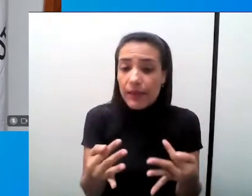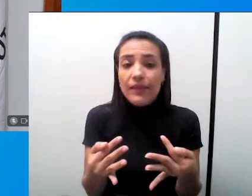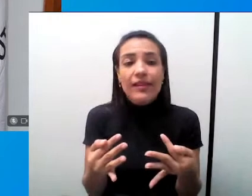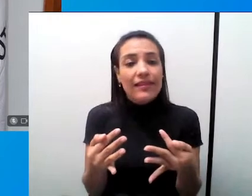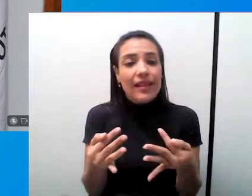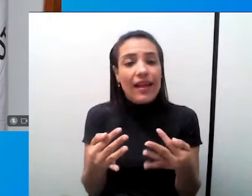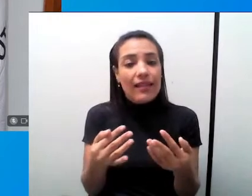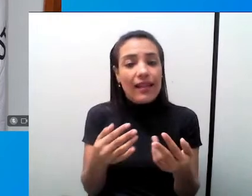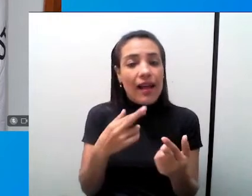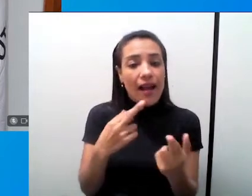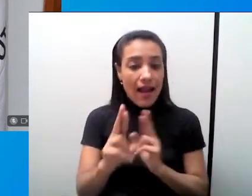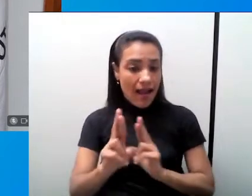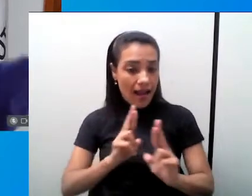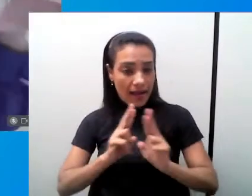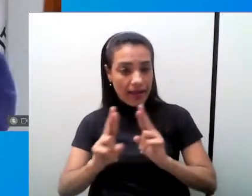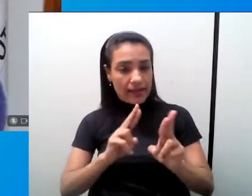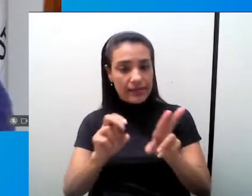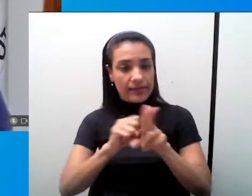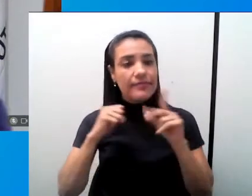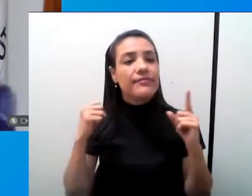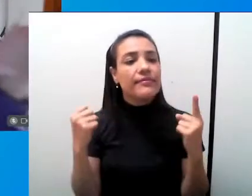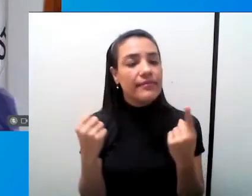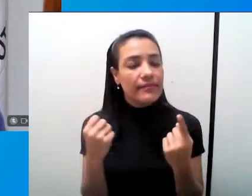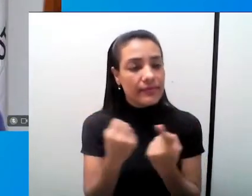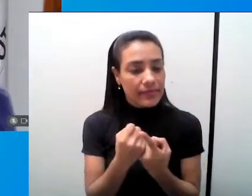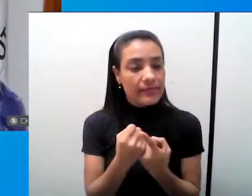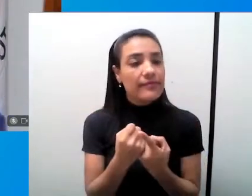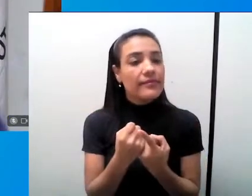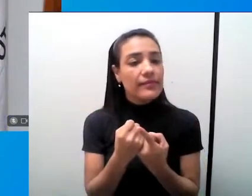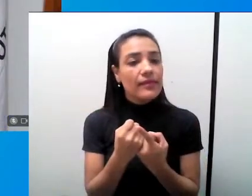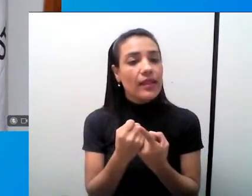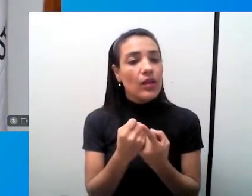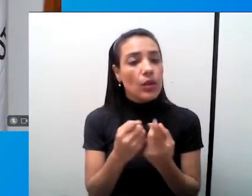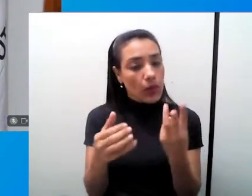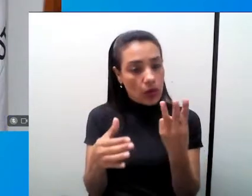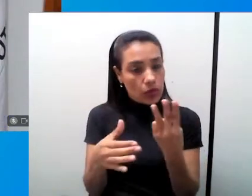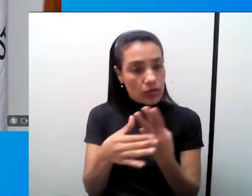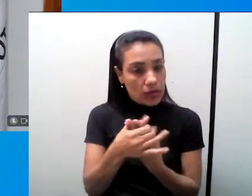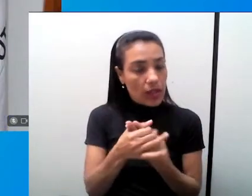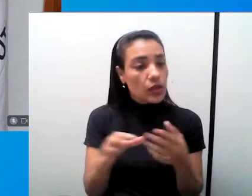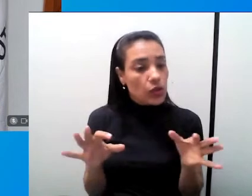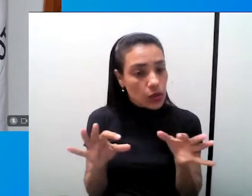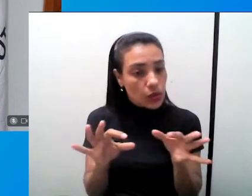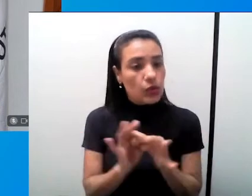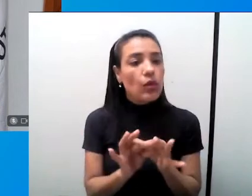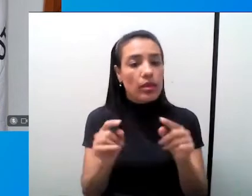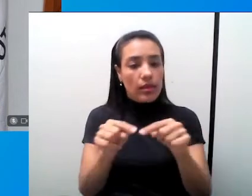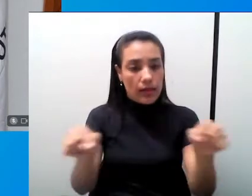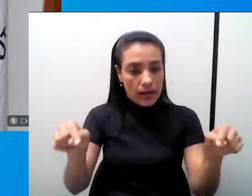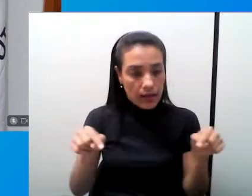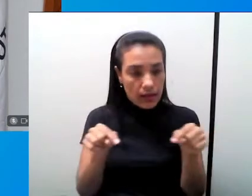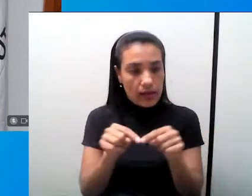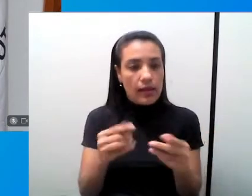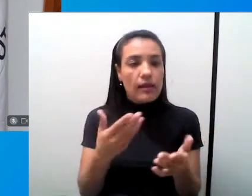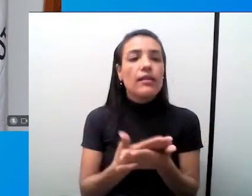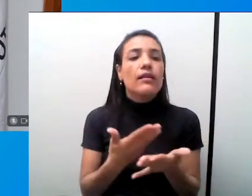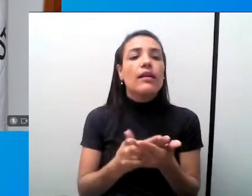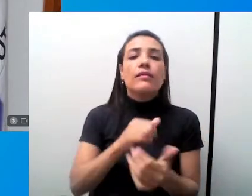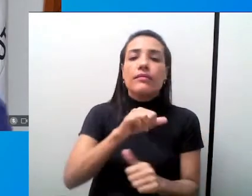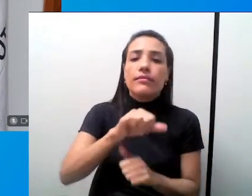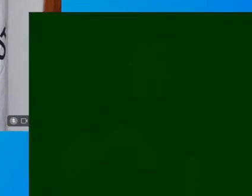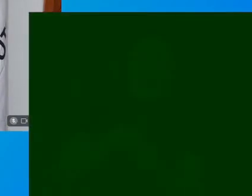com a sociedade, é tudo isso junto, ensino e pesquisa, o que a gente vê em sala de aula, transformado em difusão de